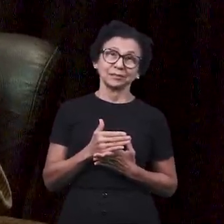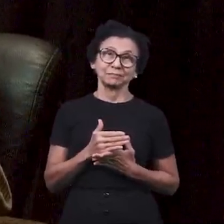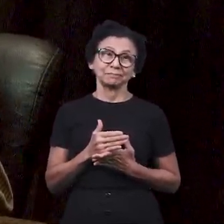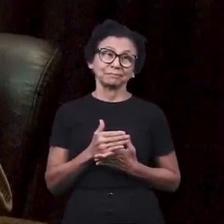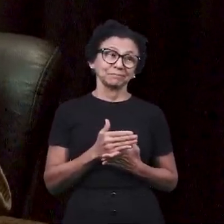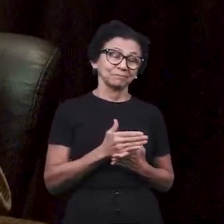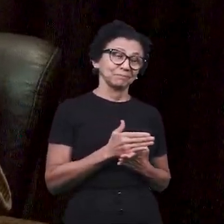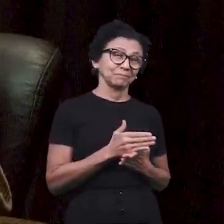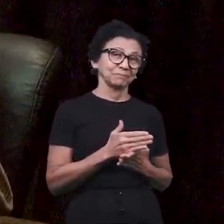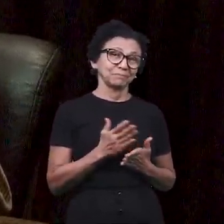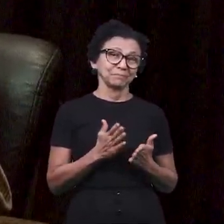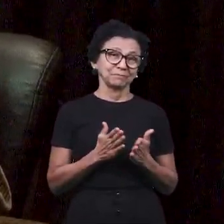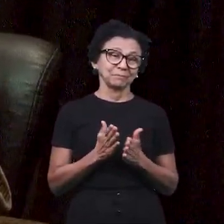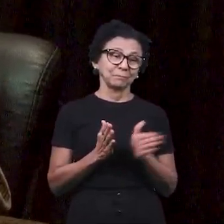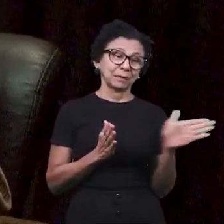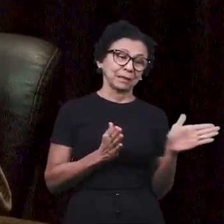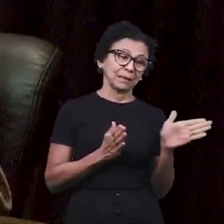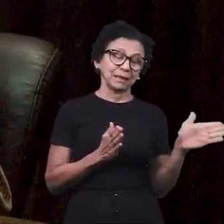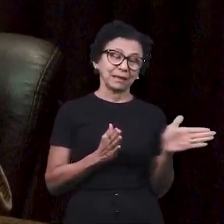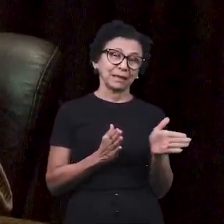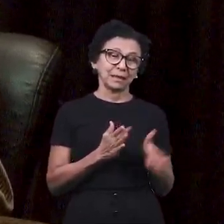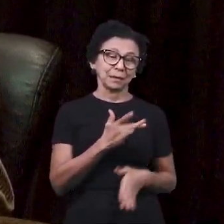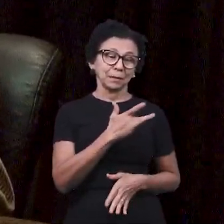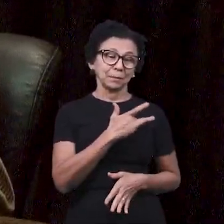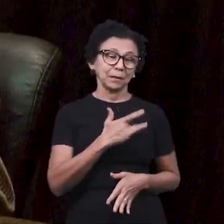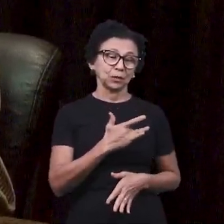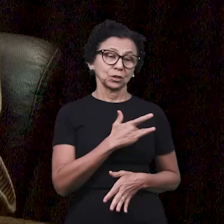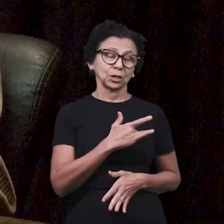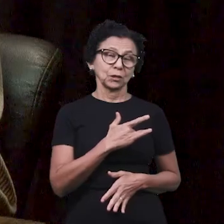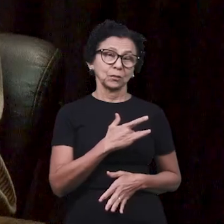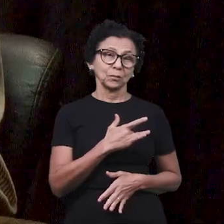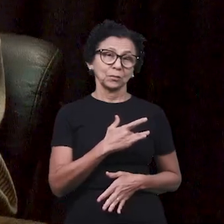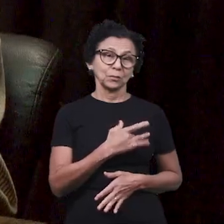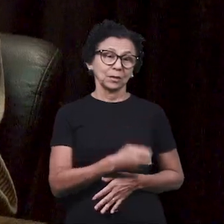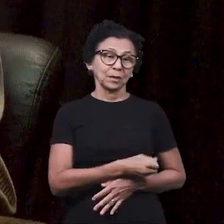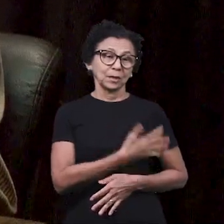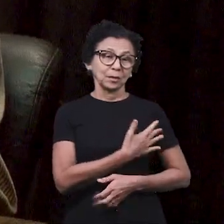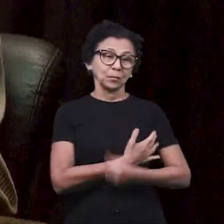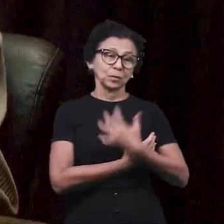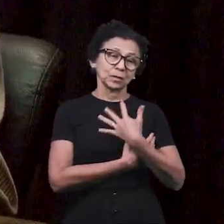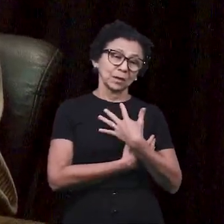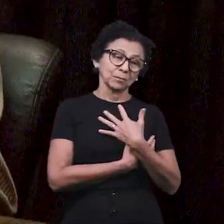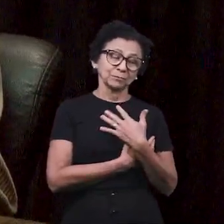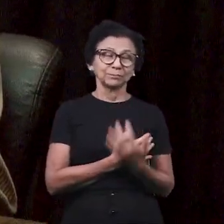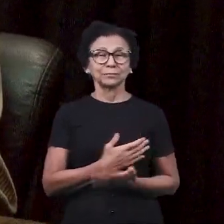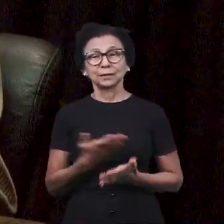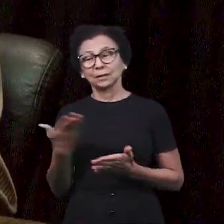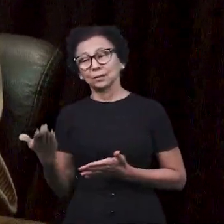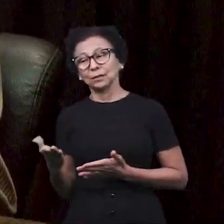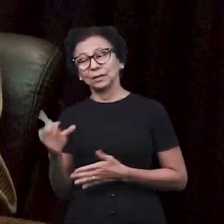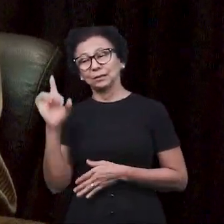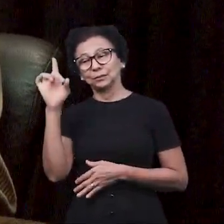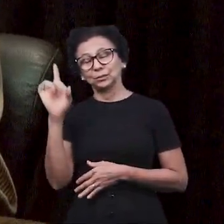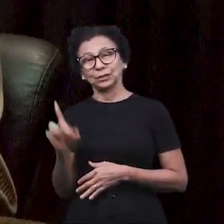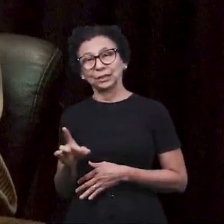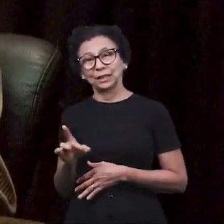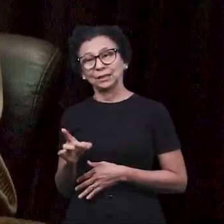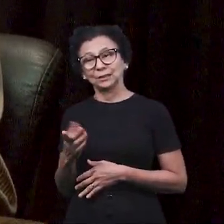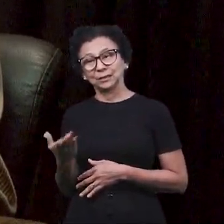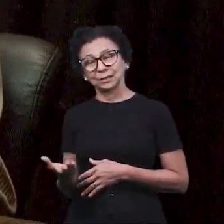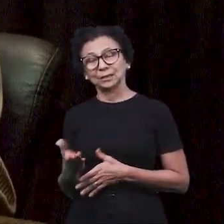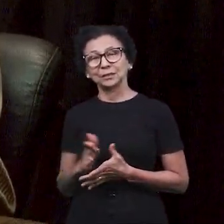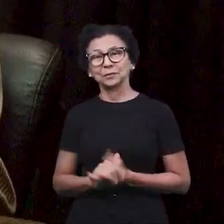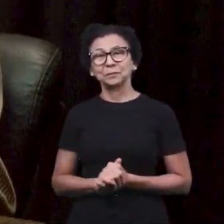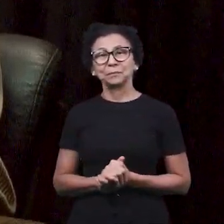do lado da emoção, do lado da paixão. E o do lado direito é o lado da razão. Então, é